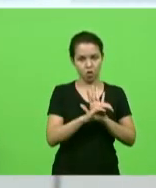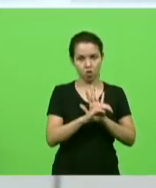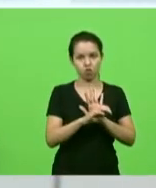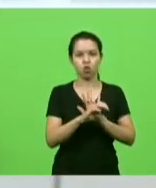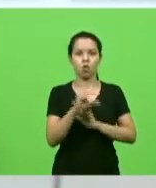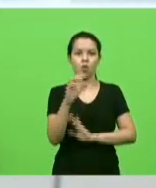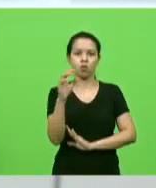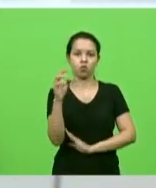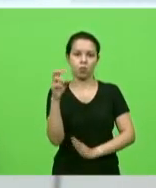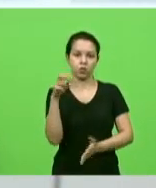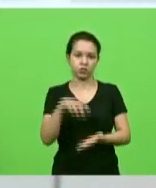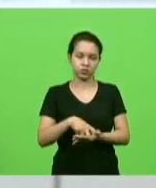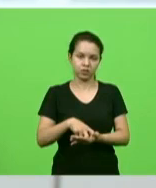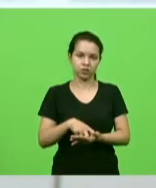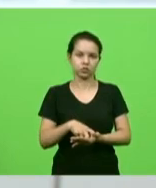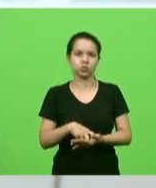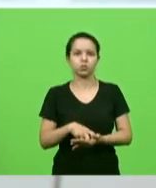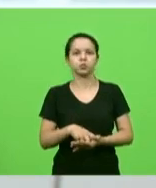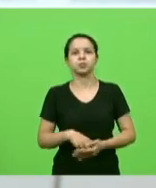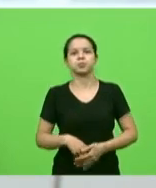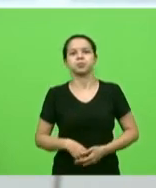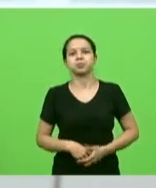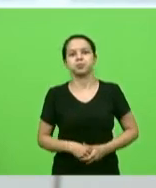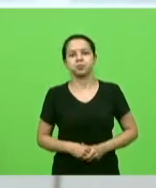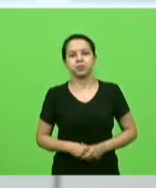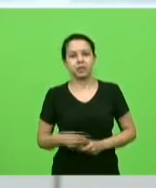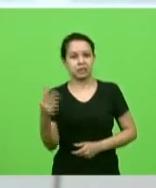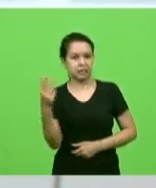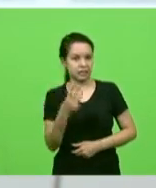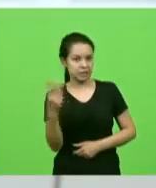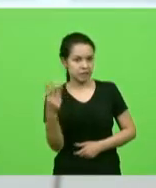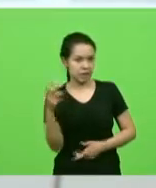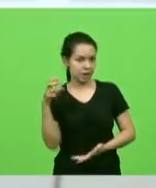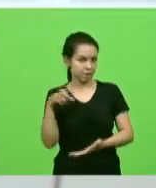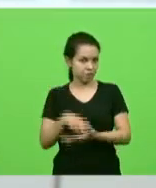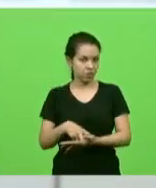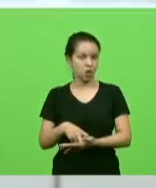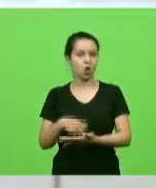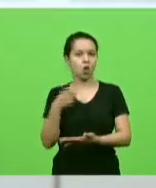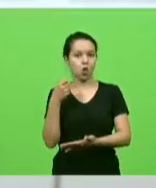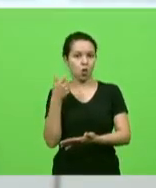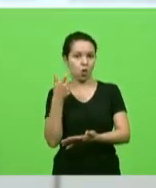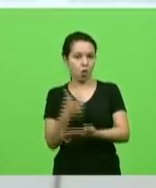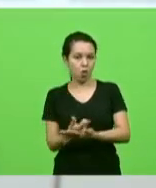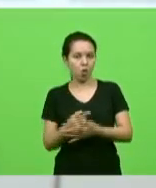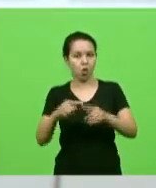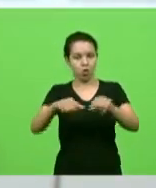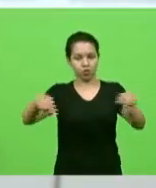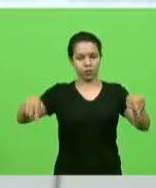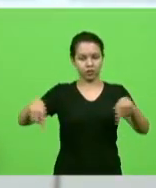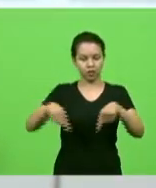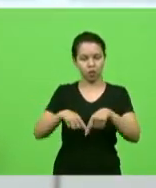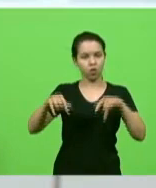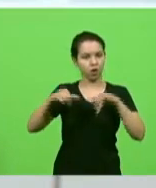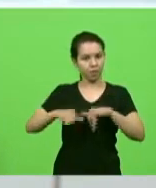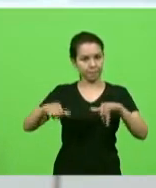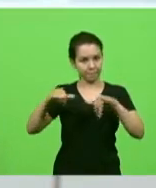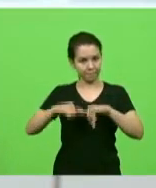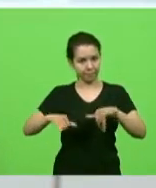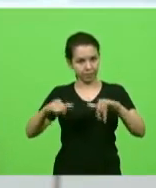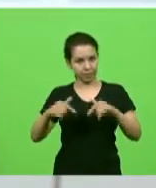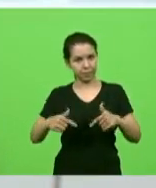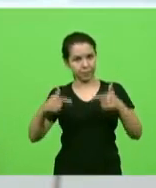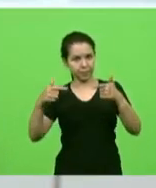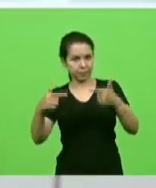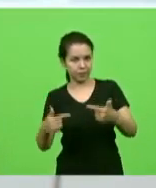Penal 3ª infração processo de contratação do hospital de campanha para enfrentamento da calamidade